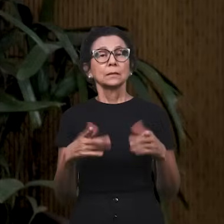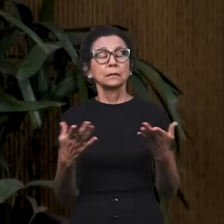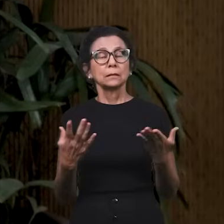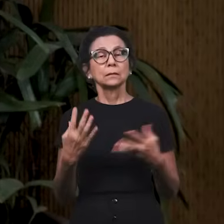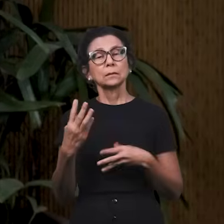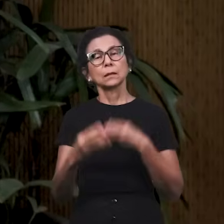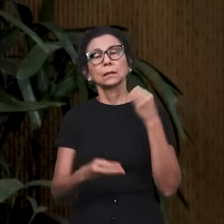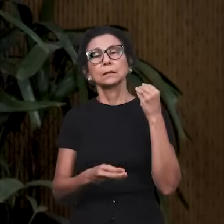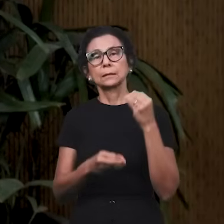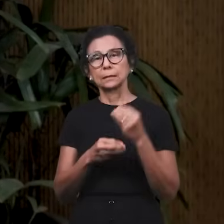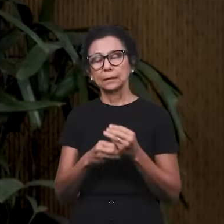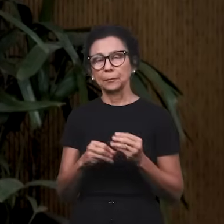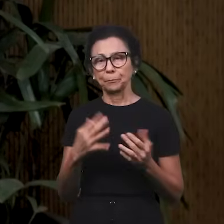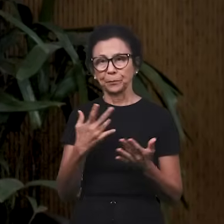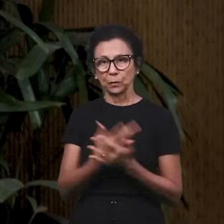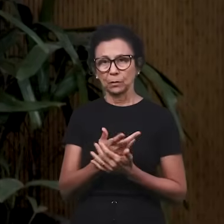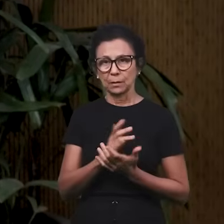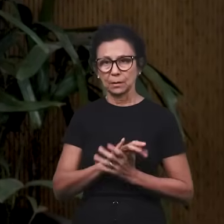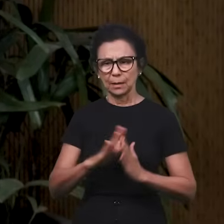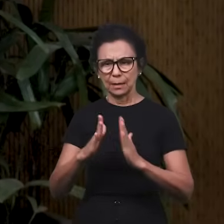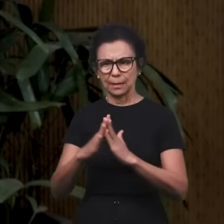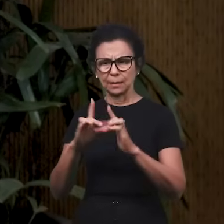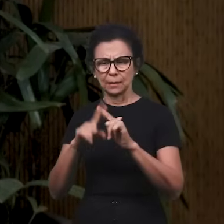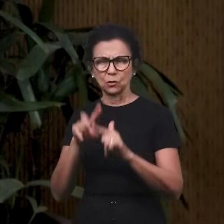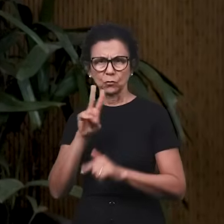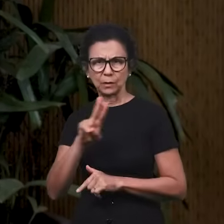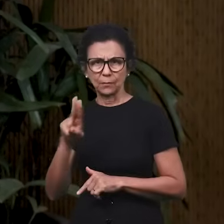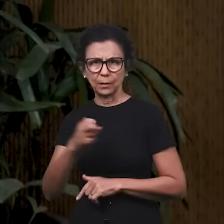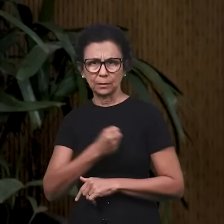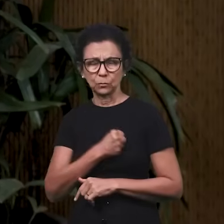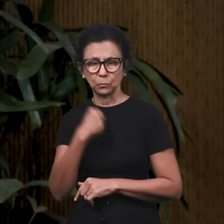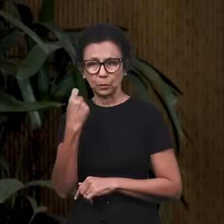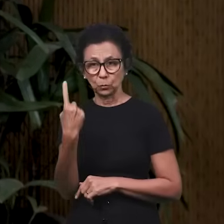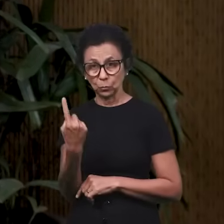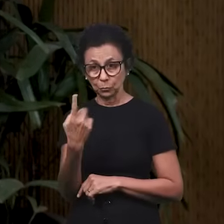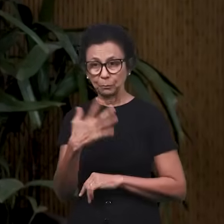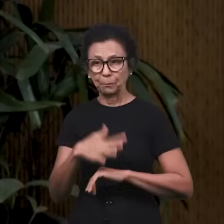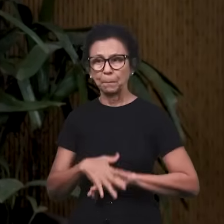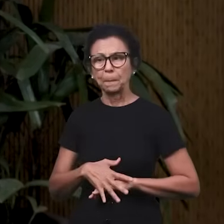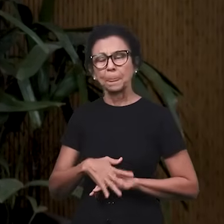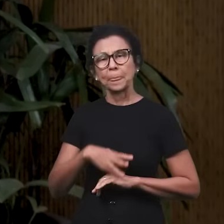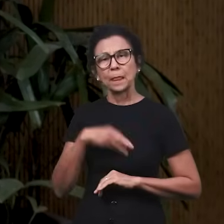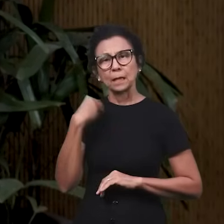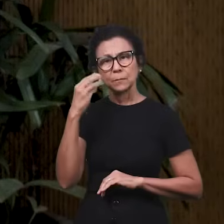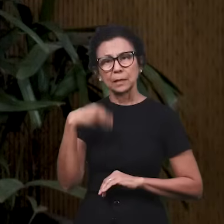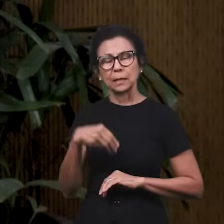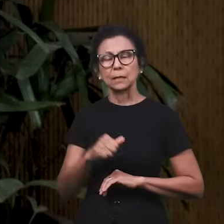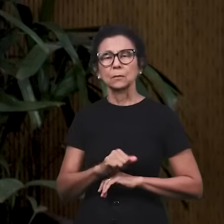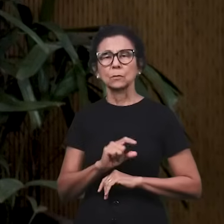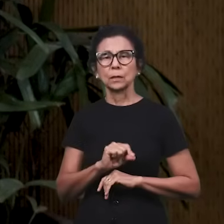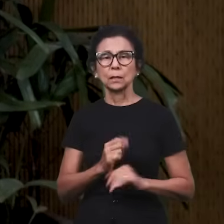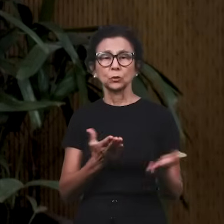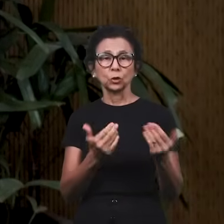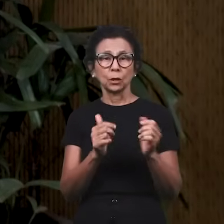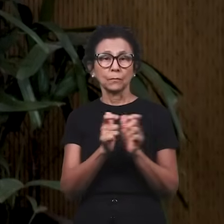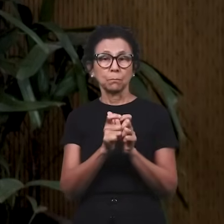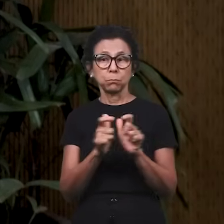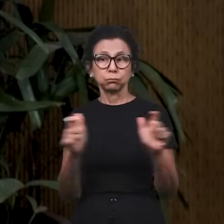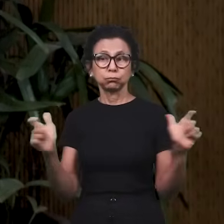como testemunho, ali em Vila Velha 1 nós tivemos uma experiência porque era uma igreja de muitos